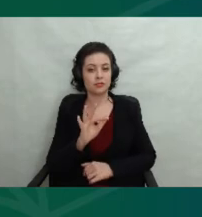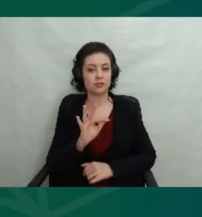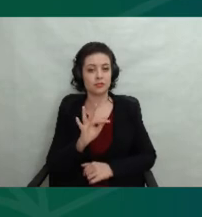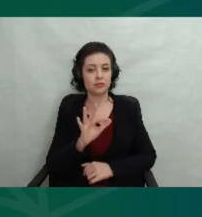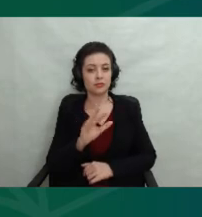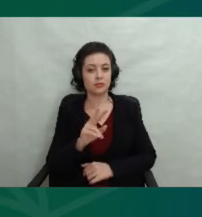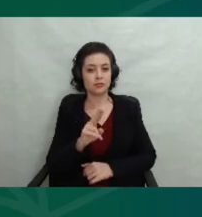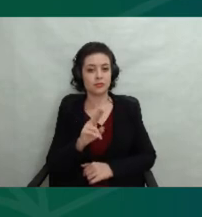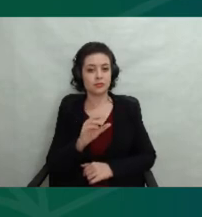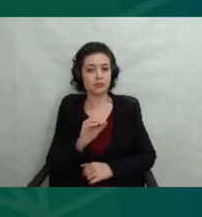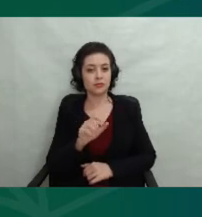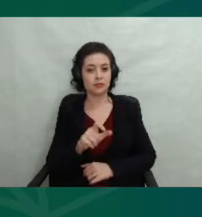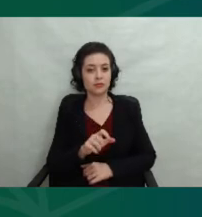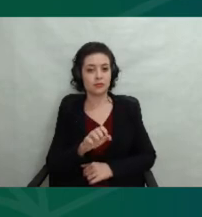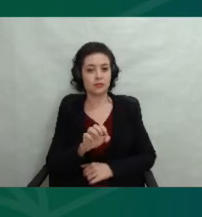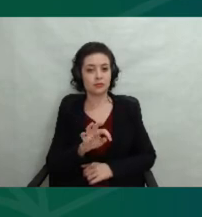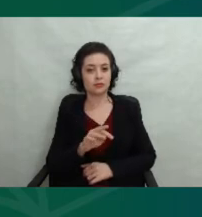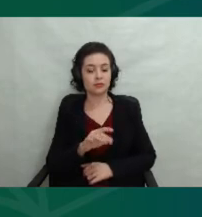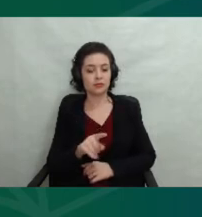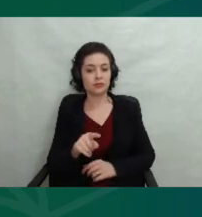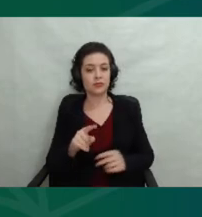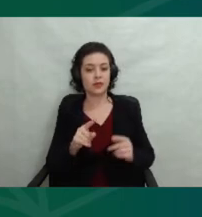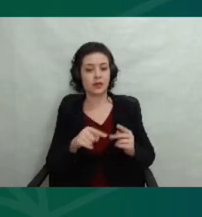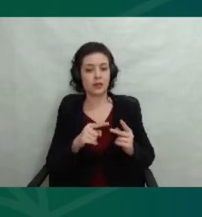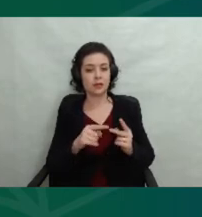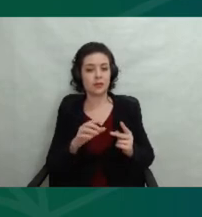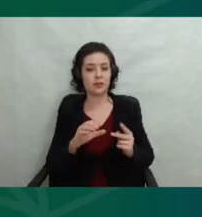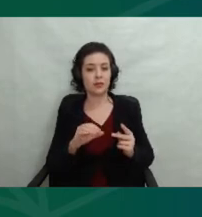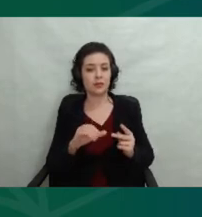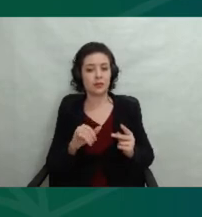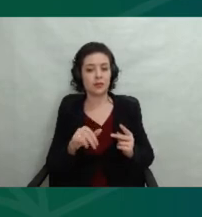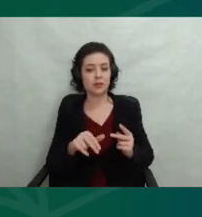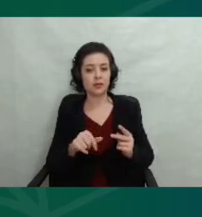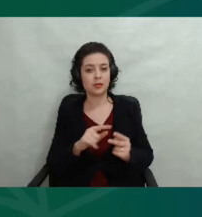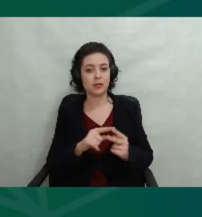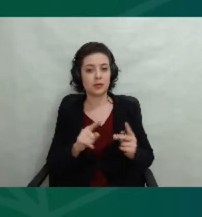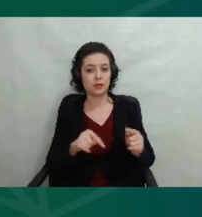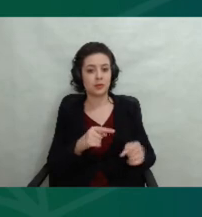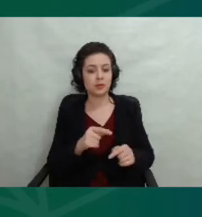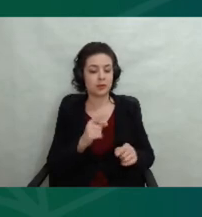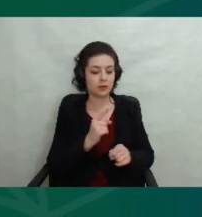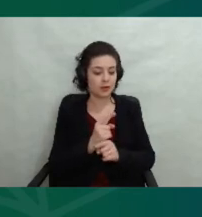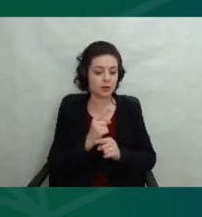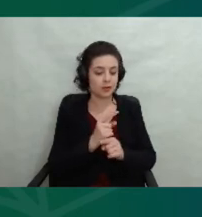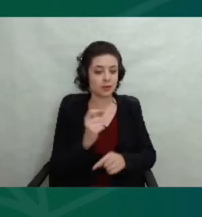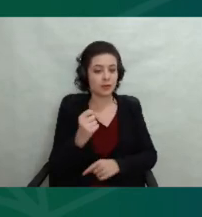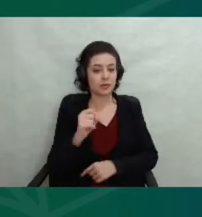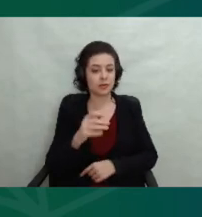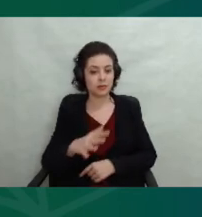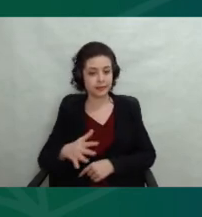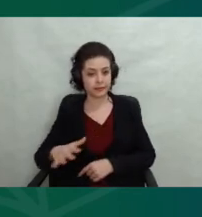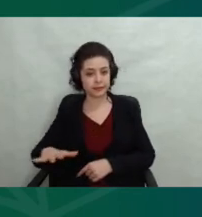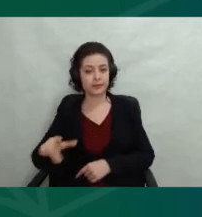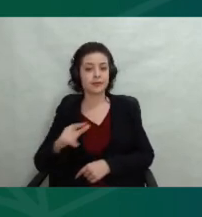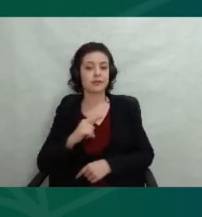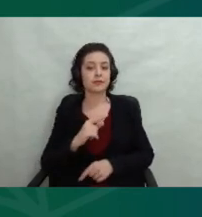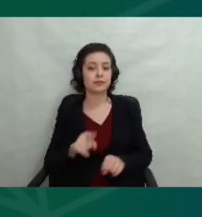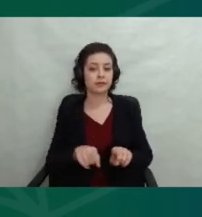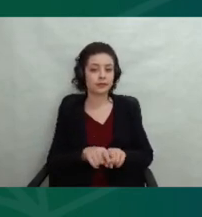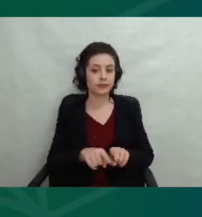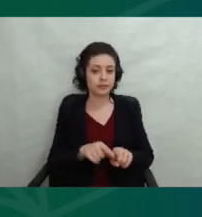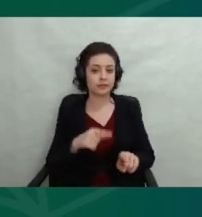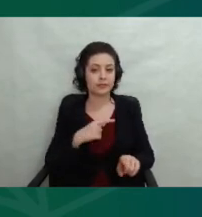a cocaína. Eu vou mostrar primeiro os dados de fluoxetina. Encontramos fluoxetina na Baía de Santos e encontramos também, no próximo